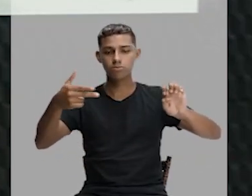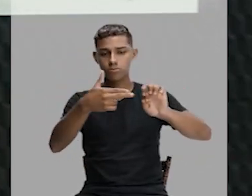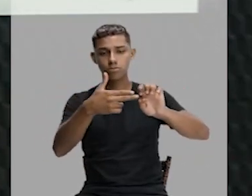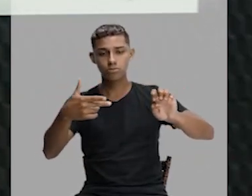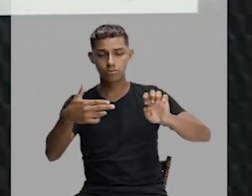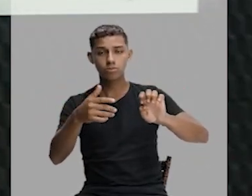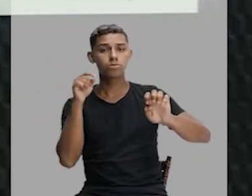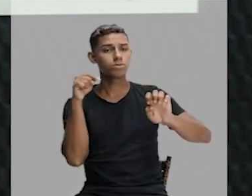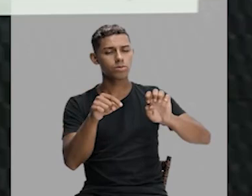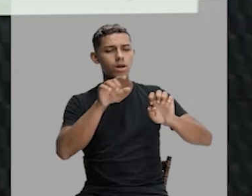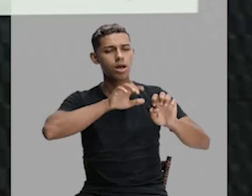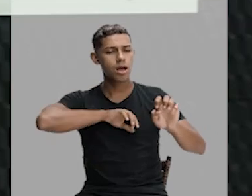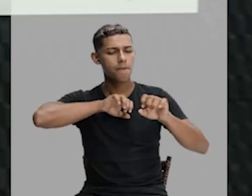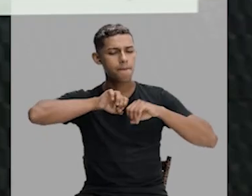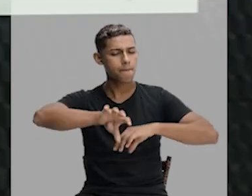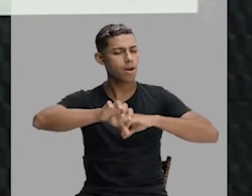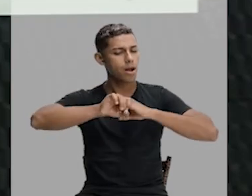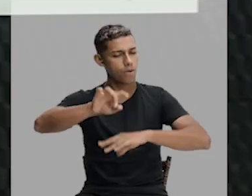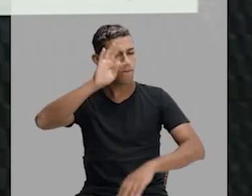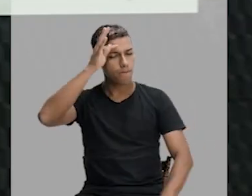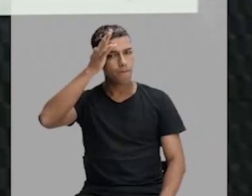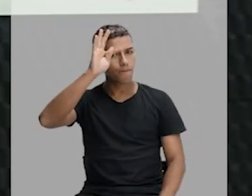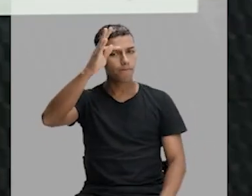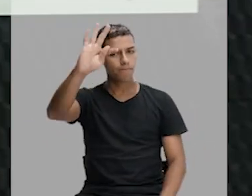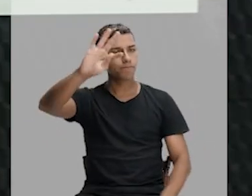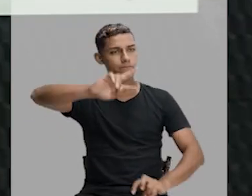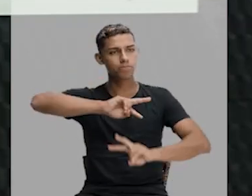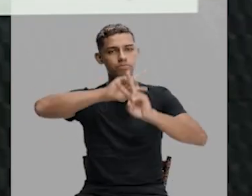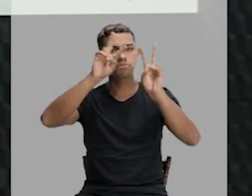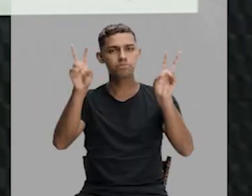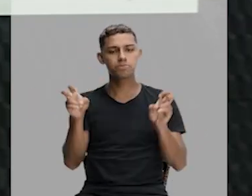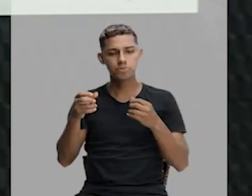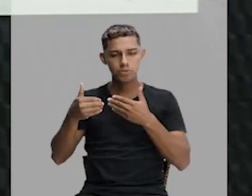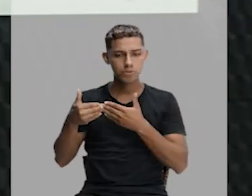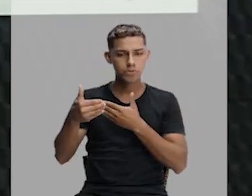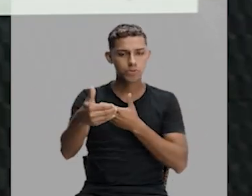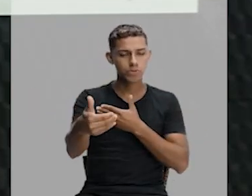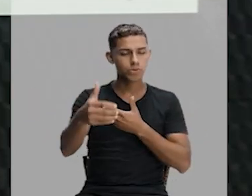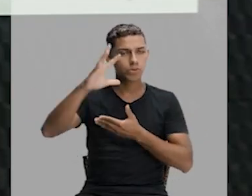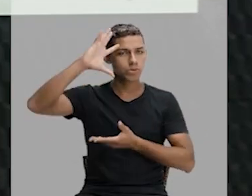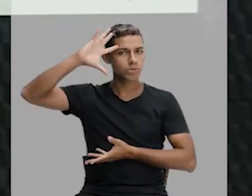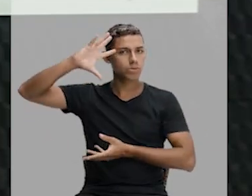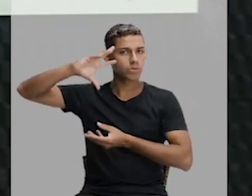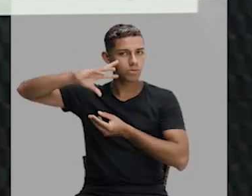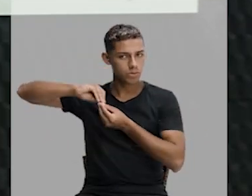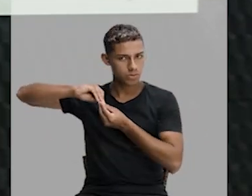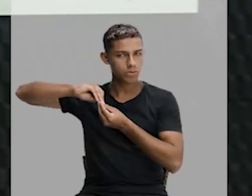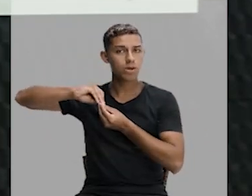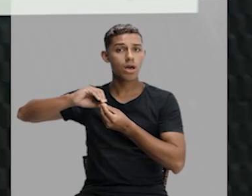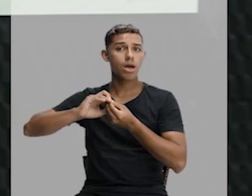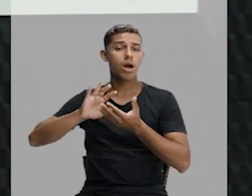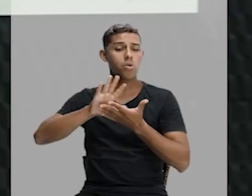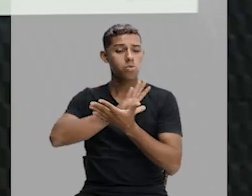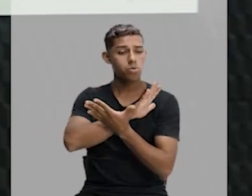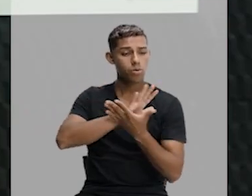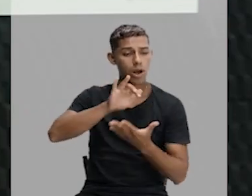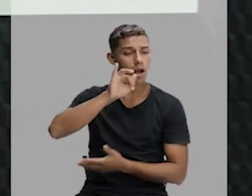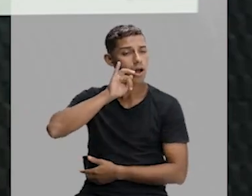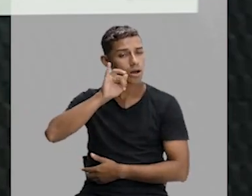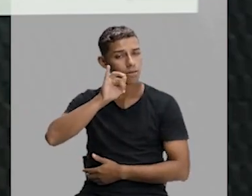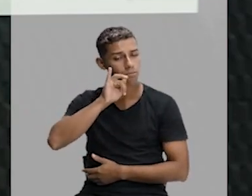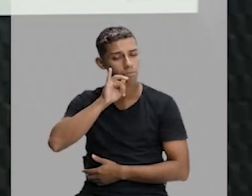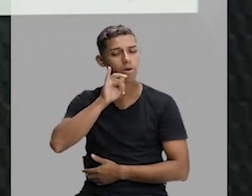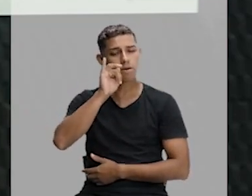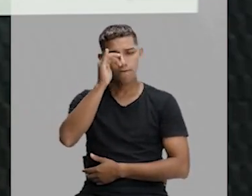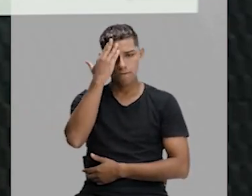aquela aula teórica sobre esse assunto, né? Depois a gente vai ver alguns prismas bastante conhecidos